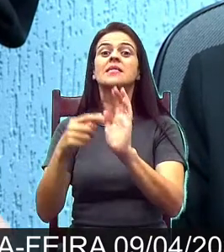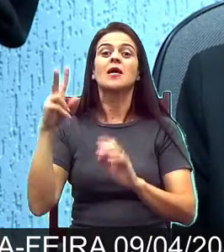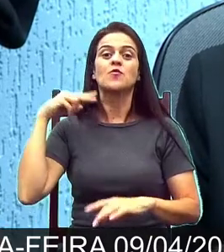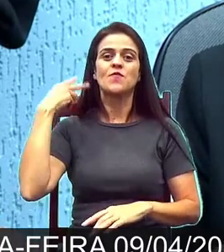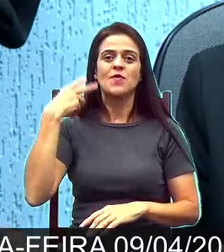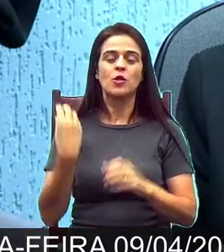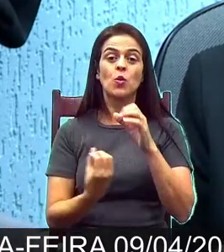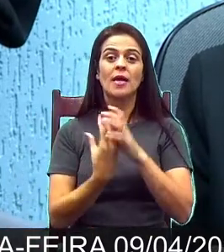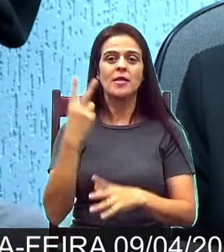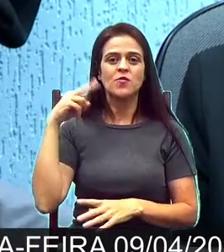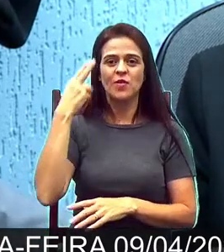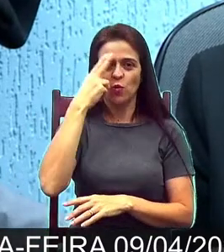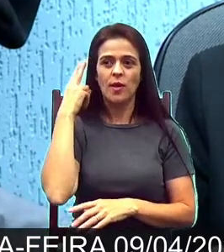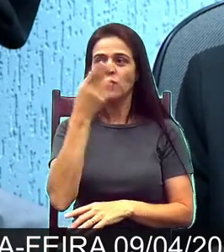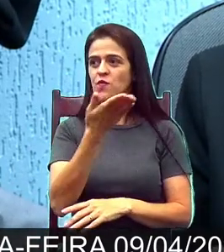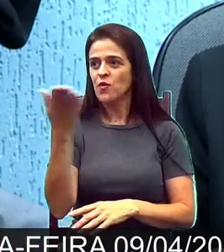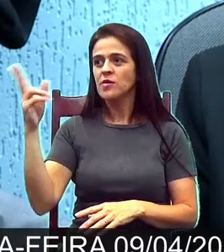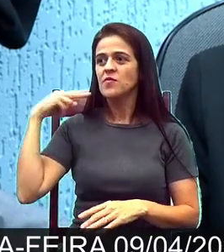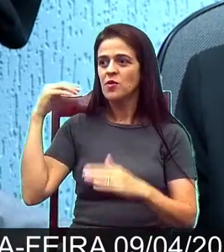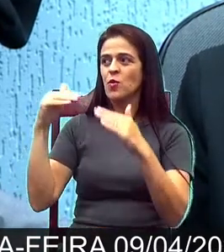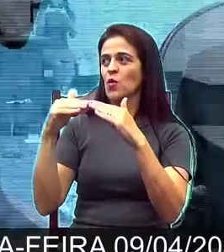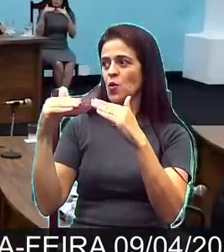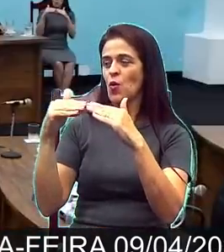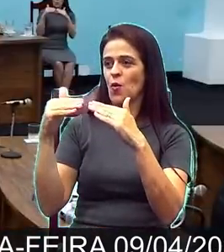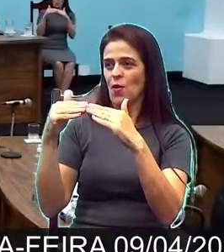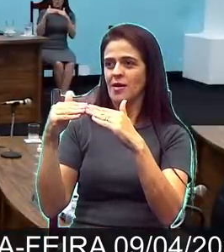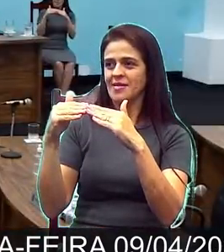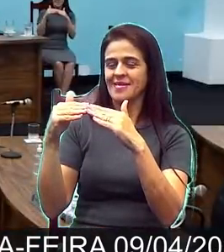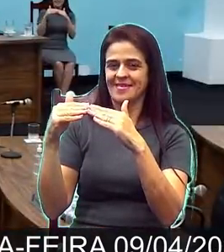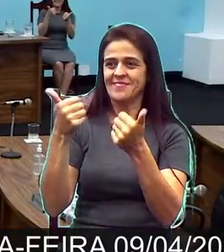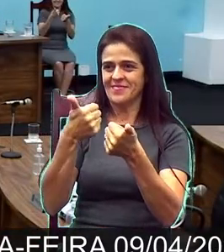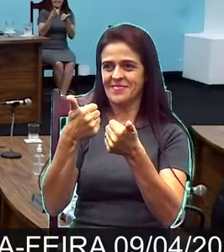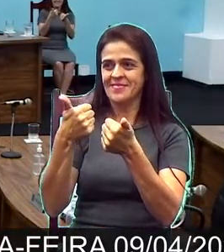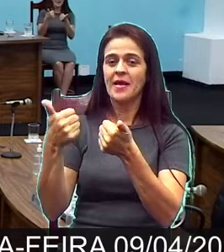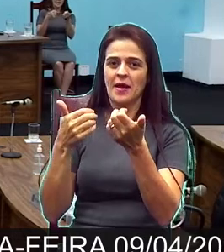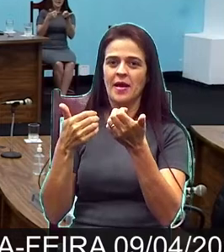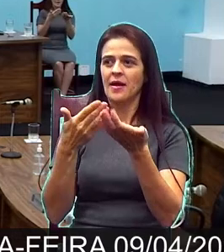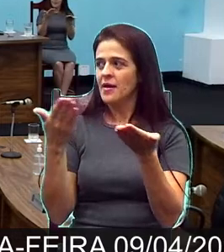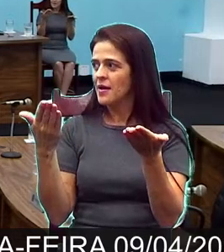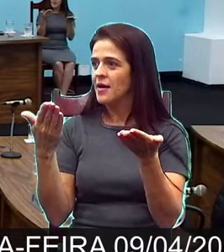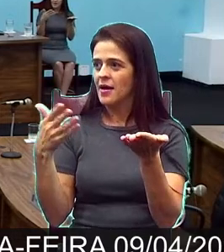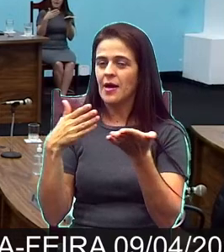Igor Bueno. Aqueles que estiverem de acordo, permaneçam como estão.